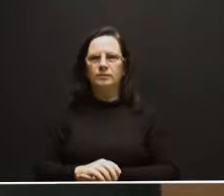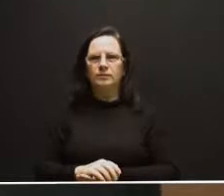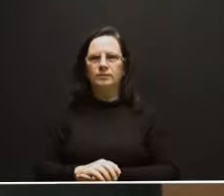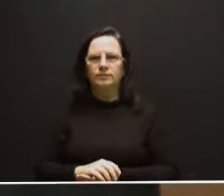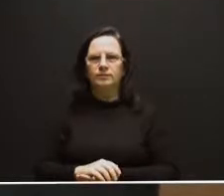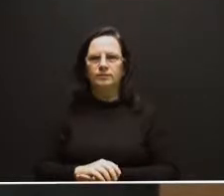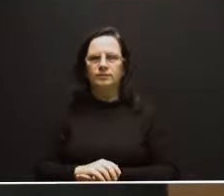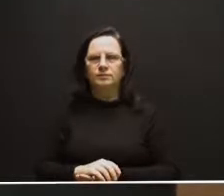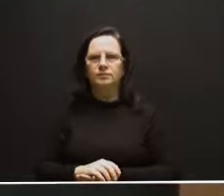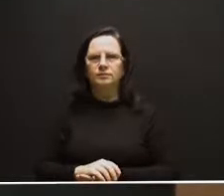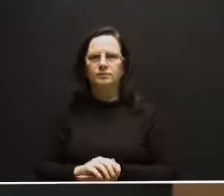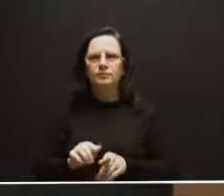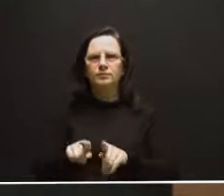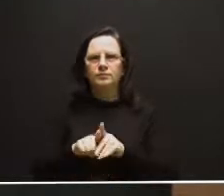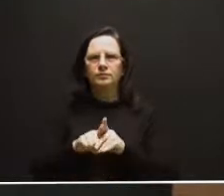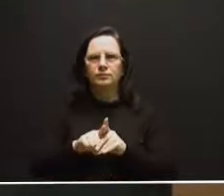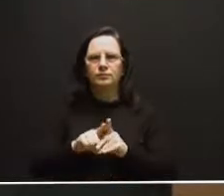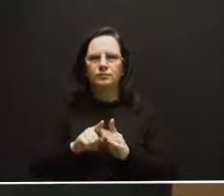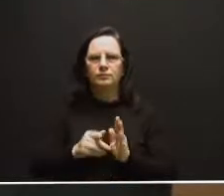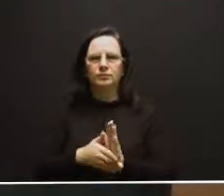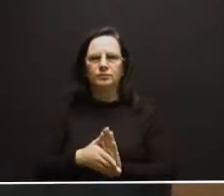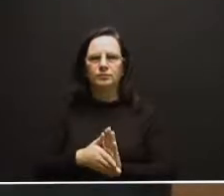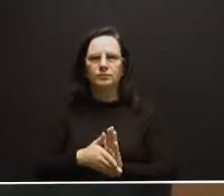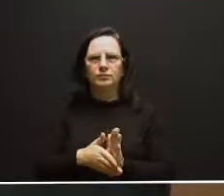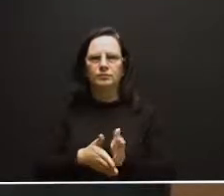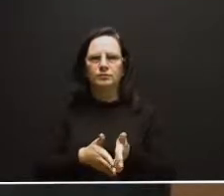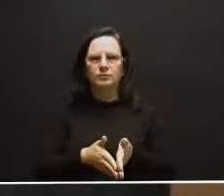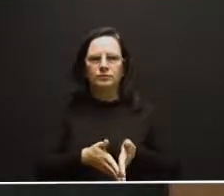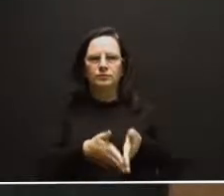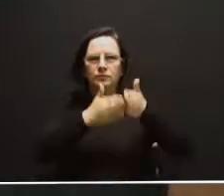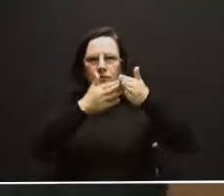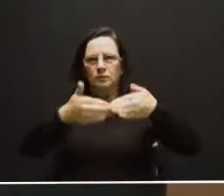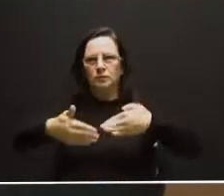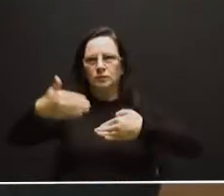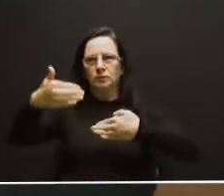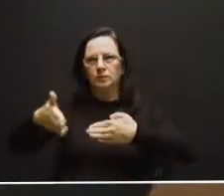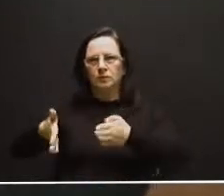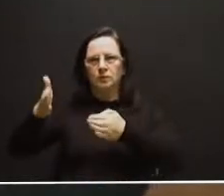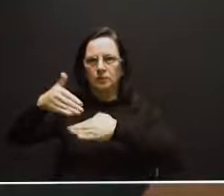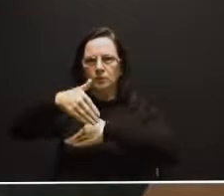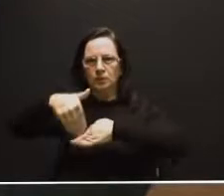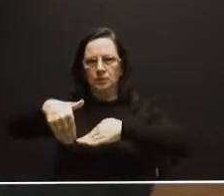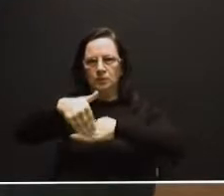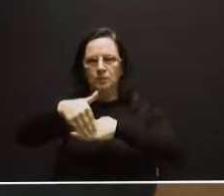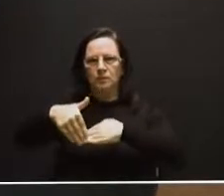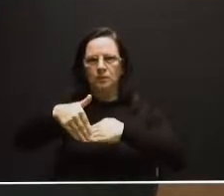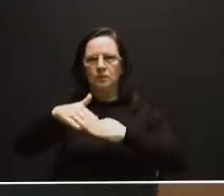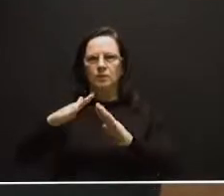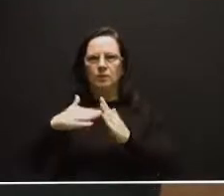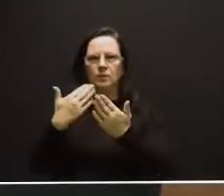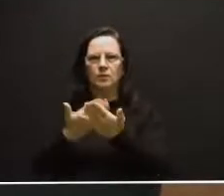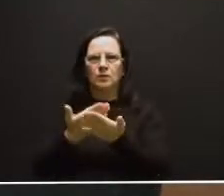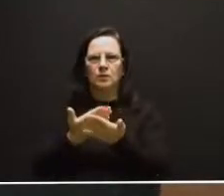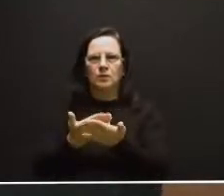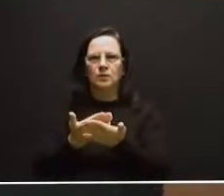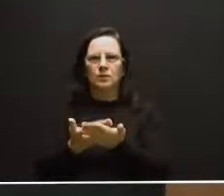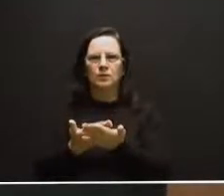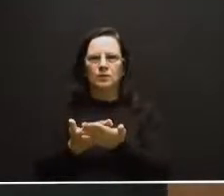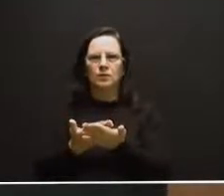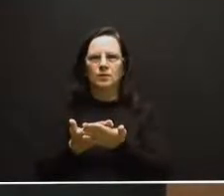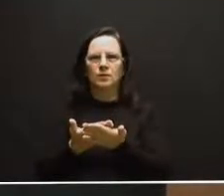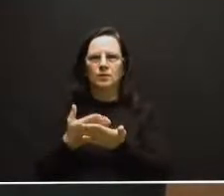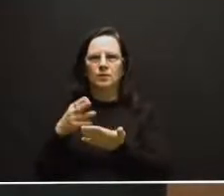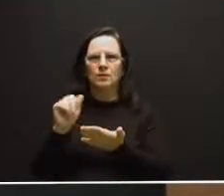manutenção nos muros é dos muros grades e calçadas da unidade municipal de ensino